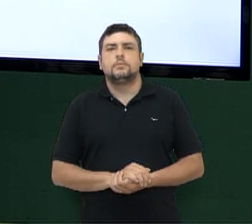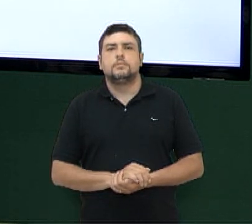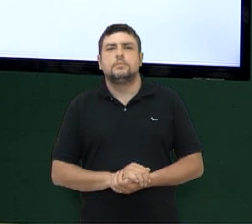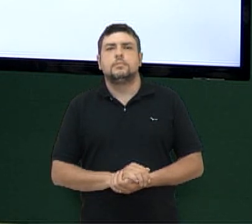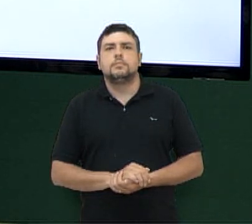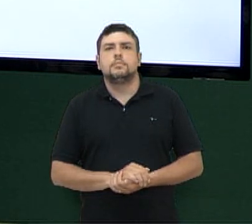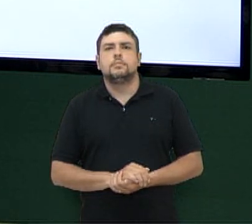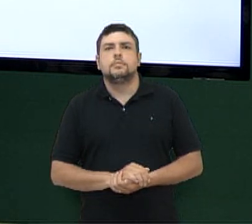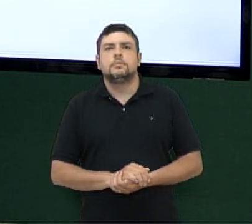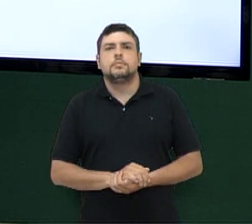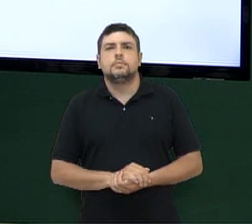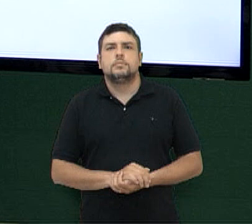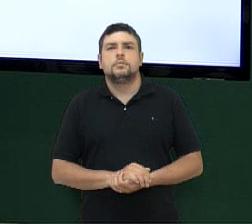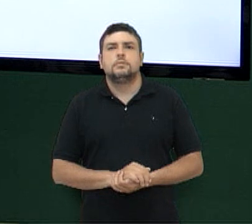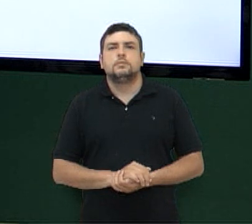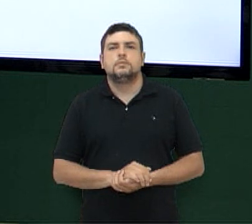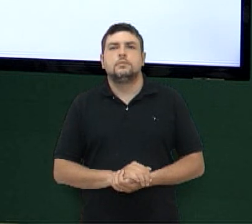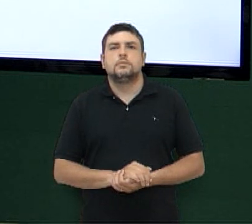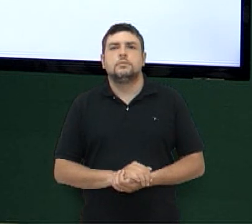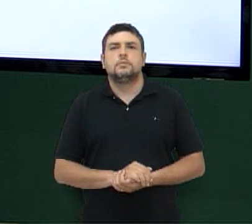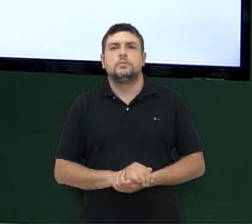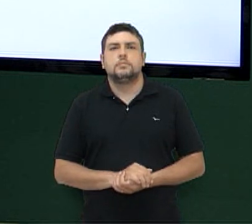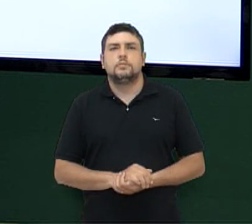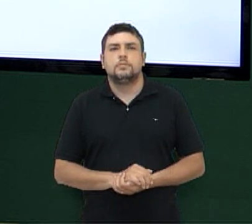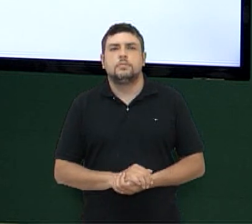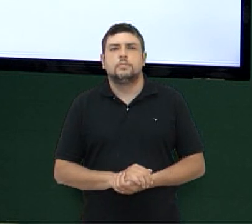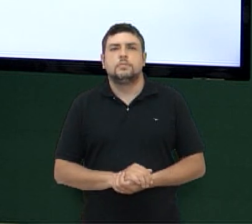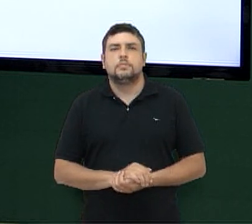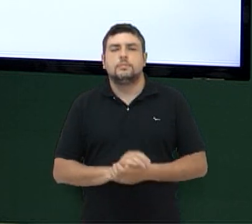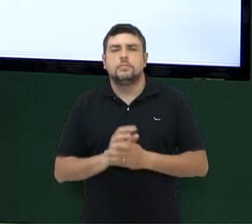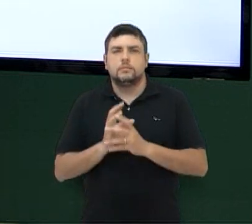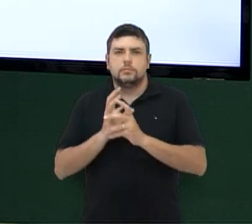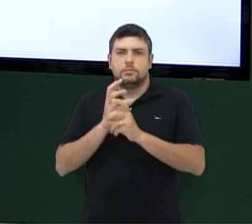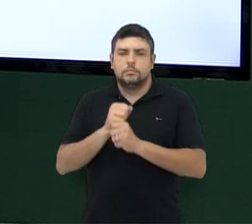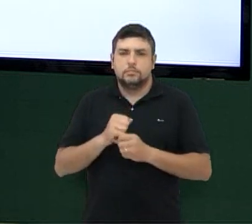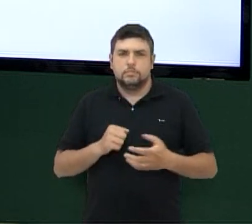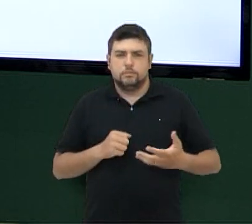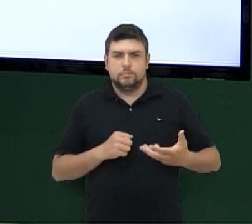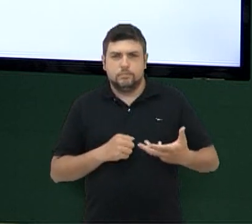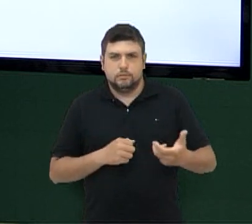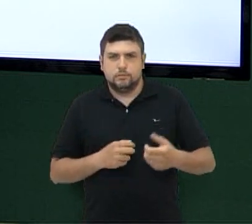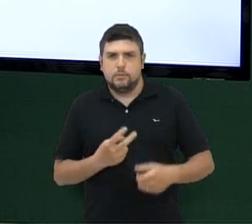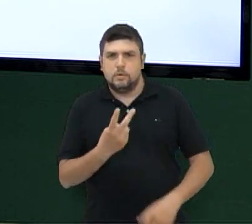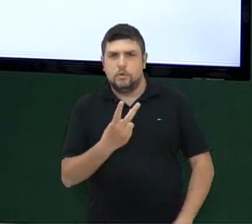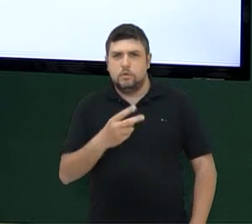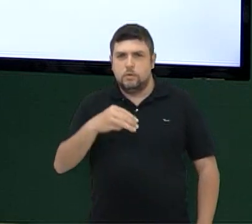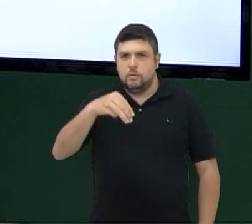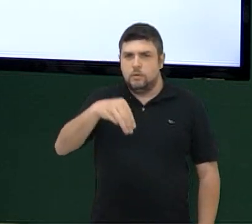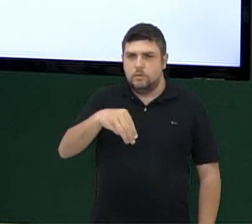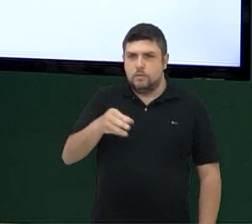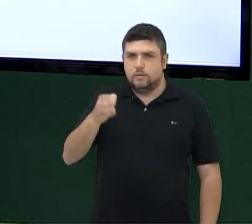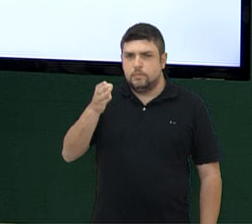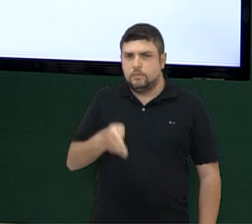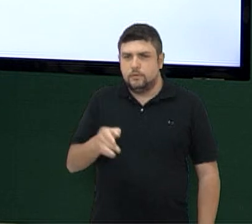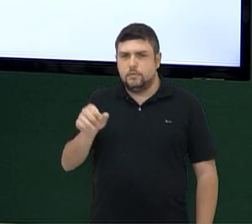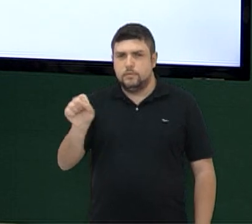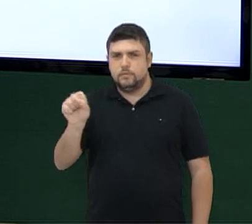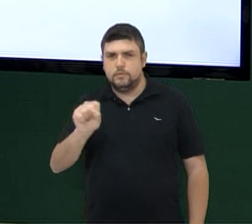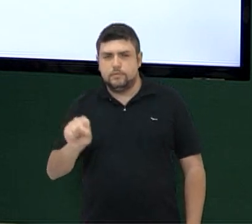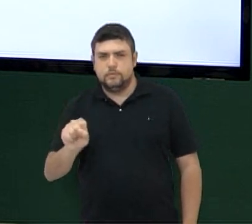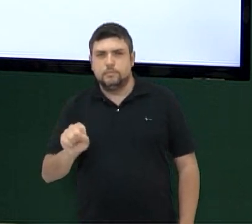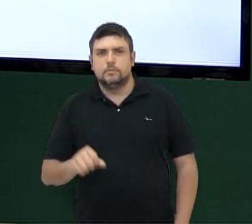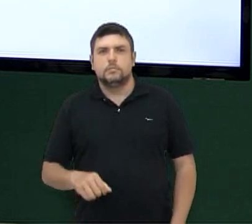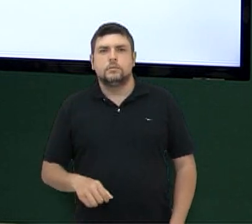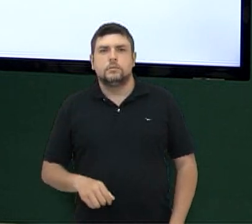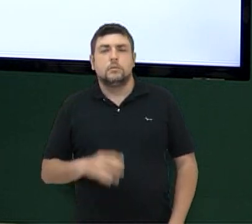7. Faço a velha divisão, né? E a aceleração deu 2 metros por segundo. Facinho, né? Simplesmente faço isso. Pego